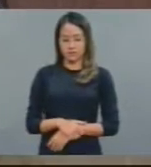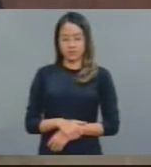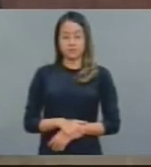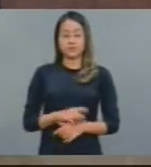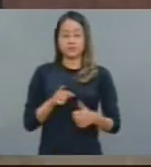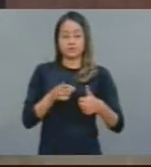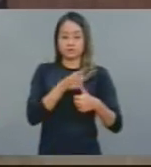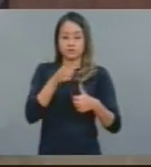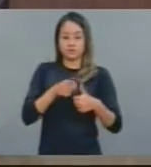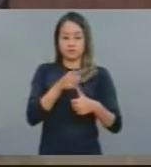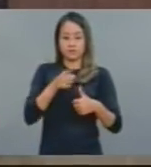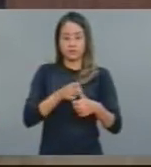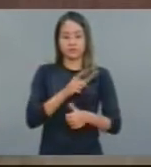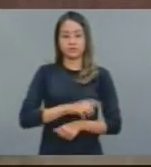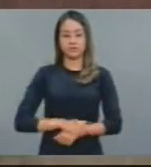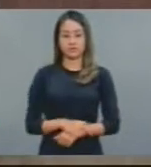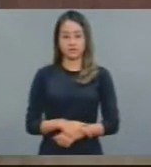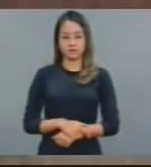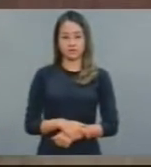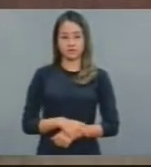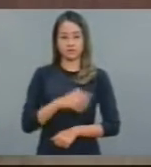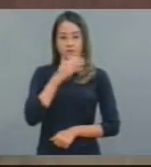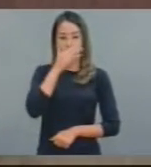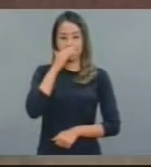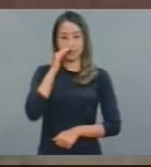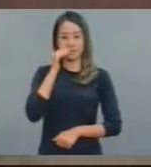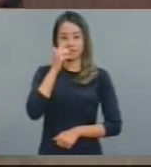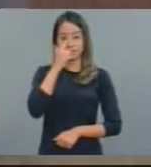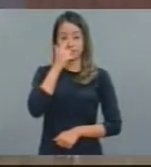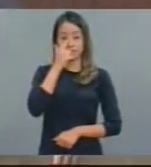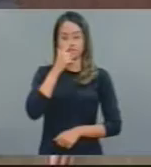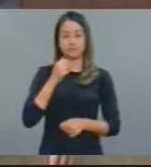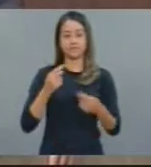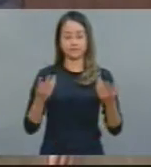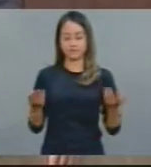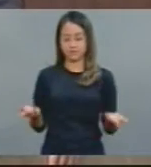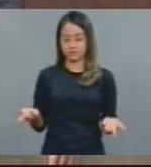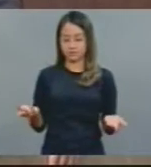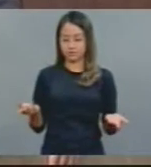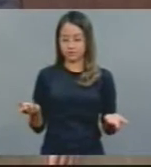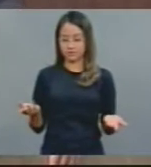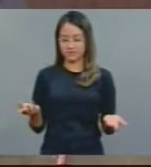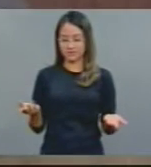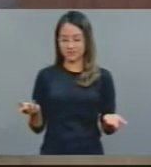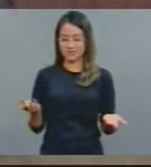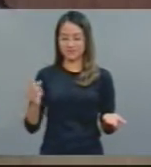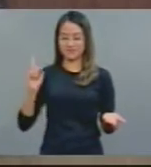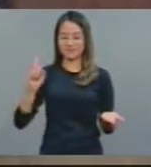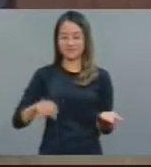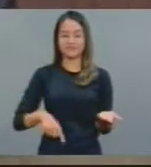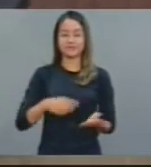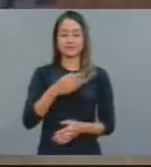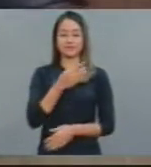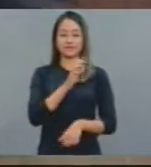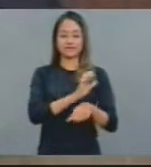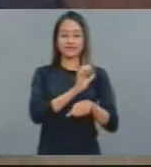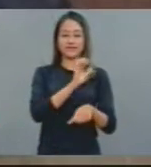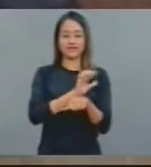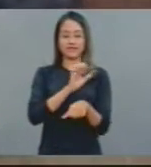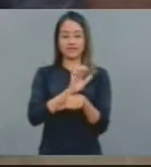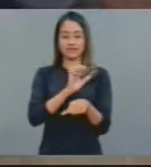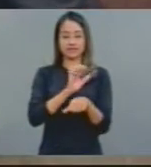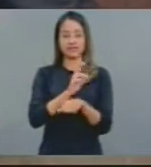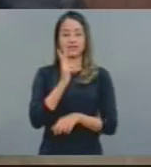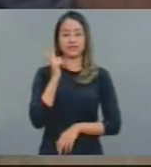Primeiro argumento é que, como o governo Dilma fez isso em nível federal, os estados